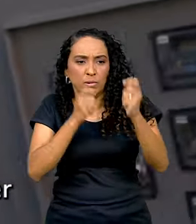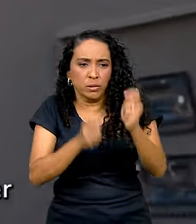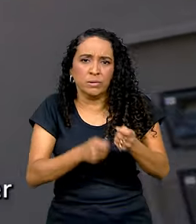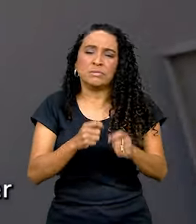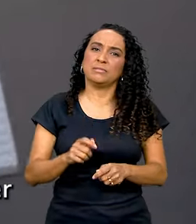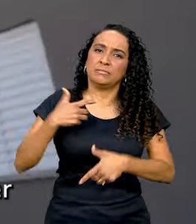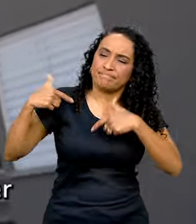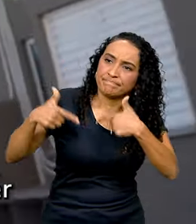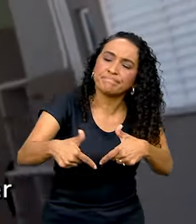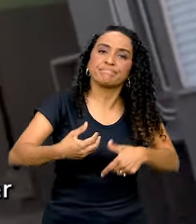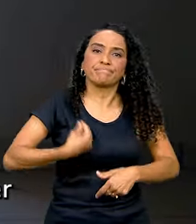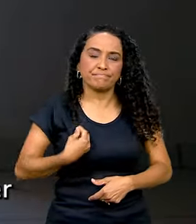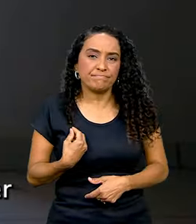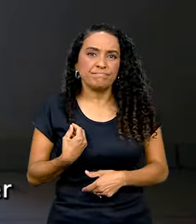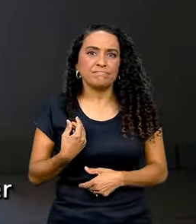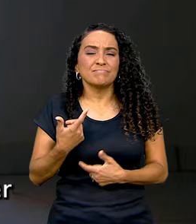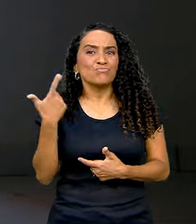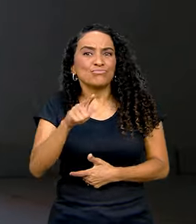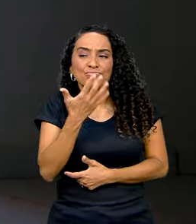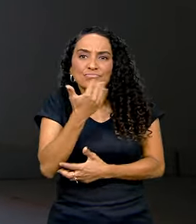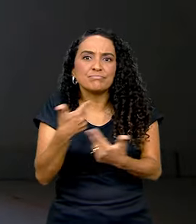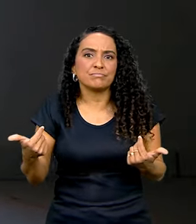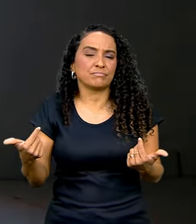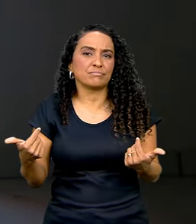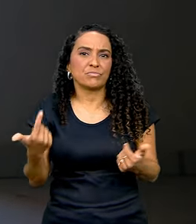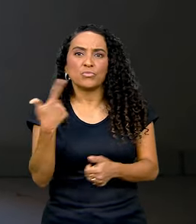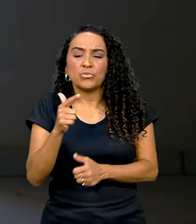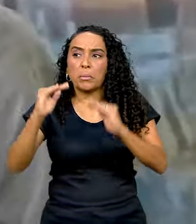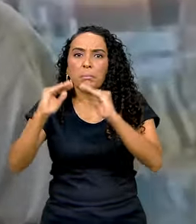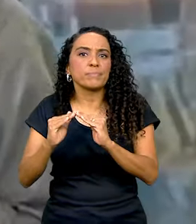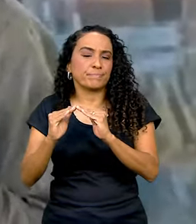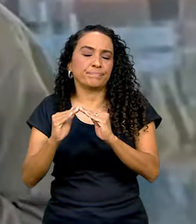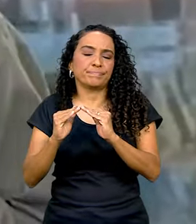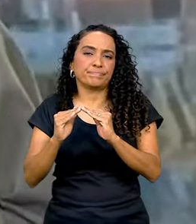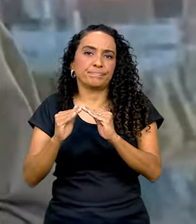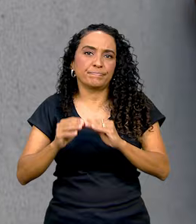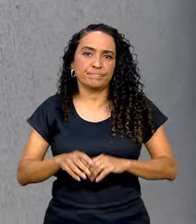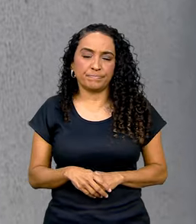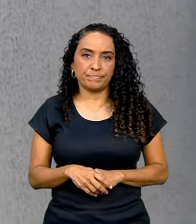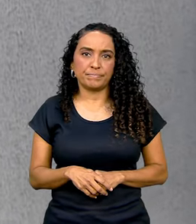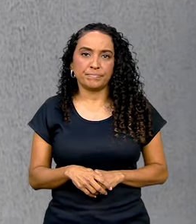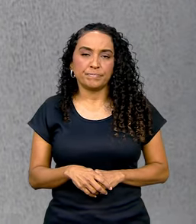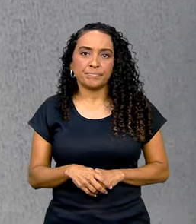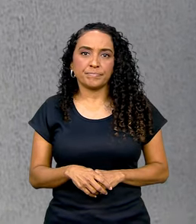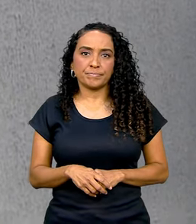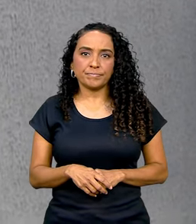marisqueiras que se matam para sobreviver não tem o que comer não tem onde morar